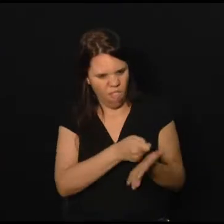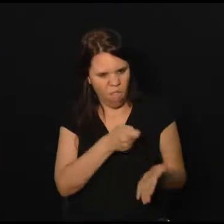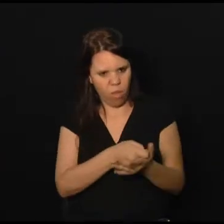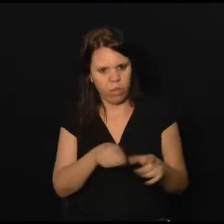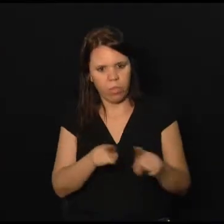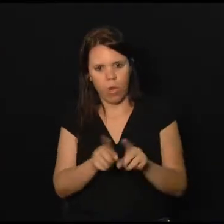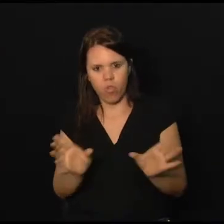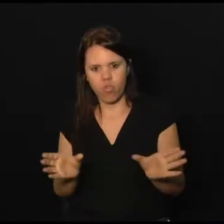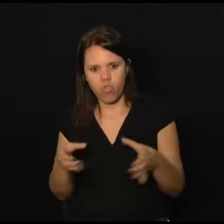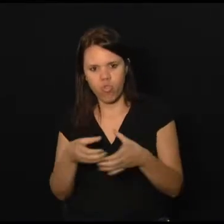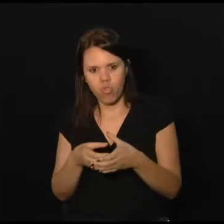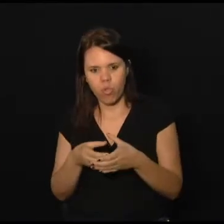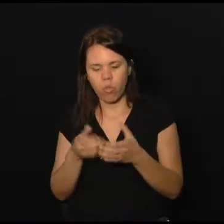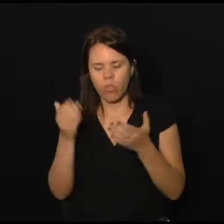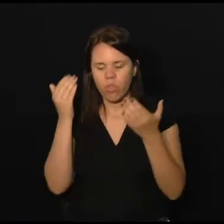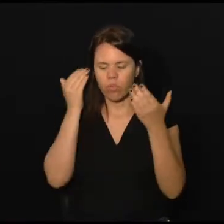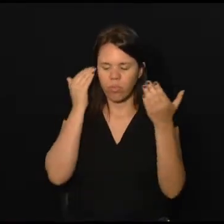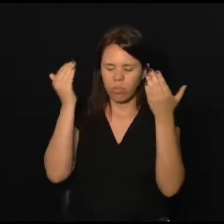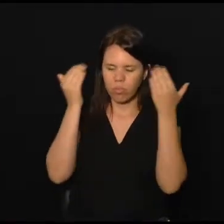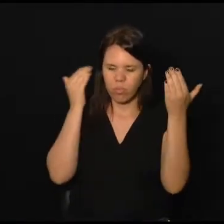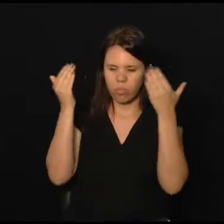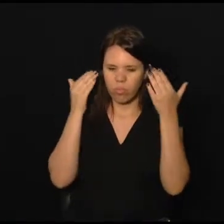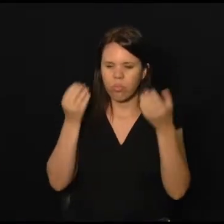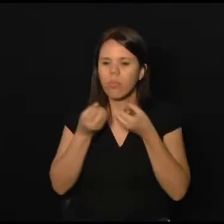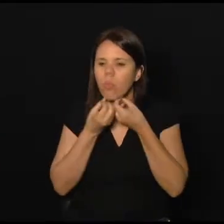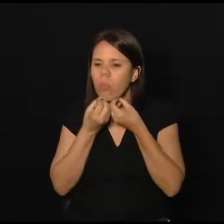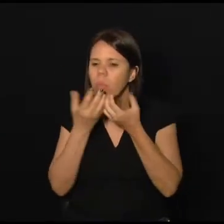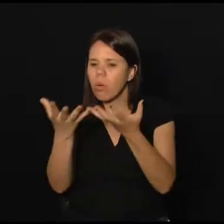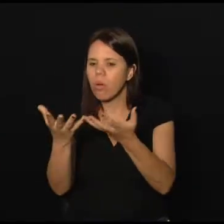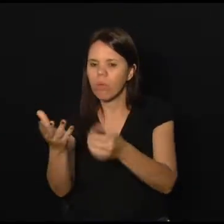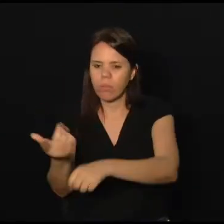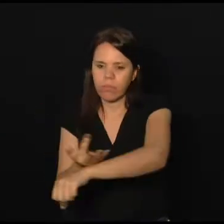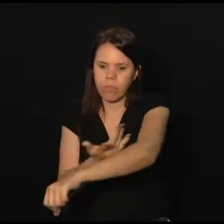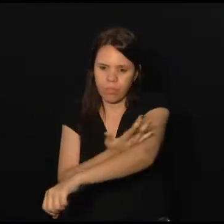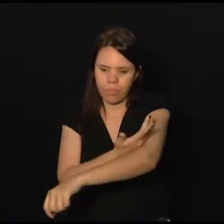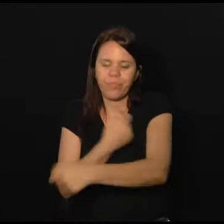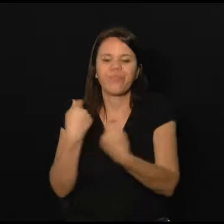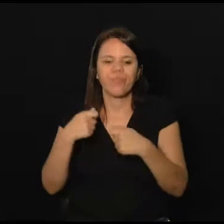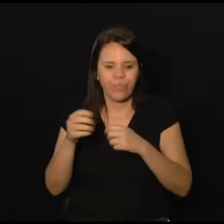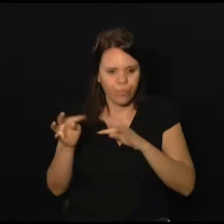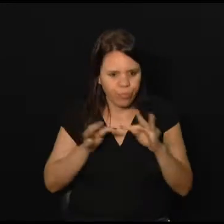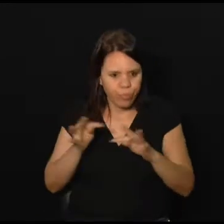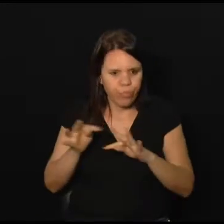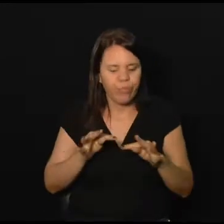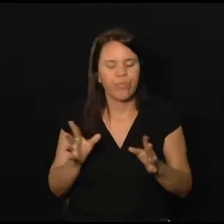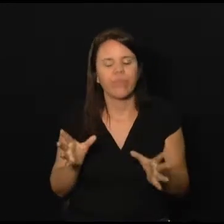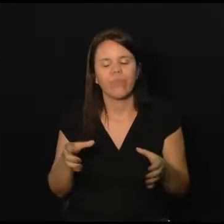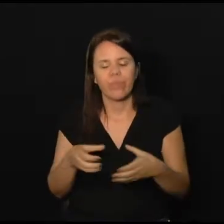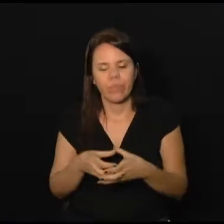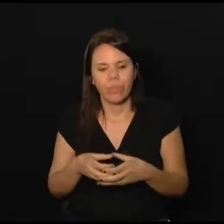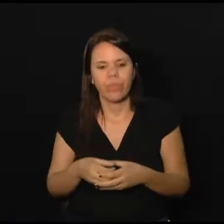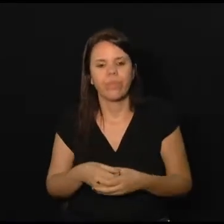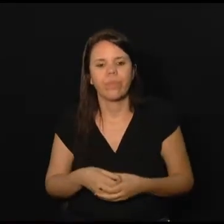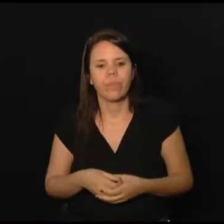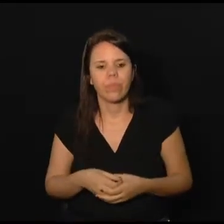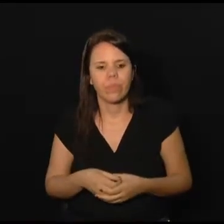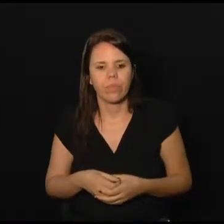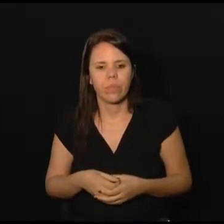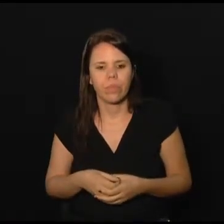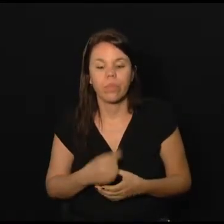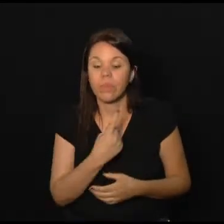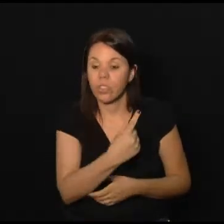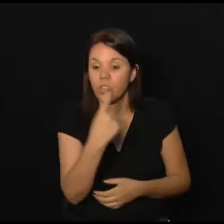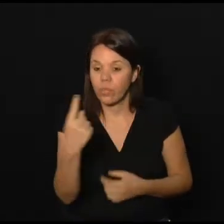terapêuticos, por quê? Por causa das questões psíquicas e emocionais precisam ser tratadas, os grupos terapêuticos ajudam. A terapia